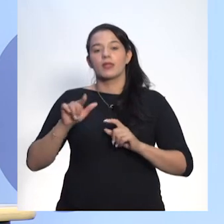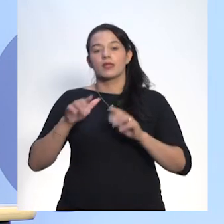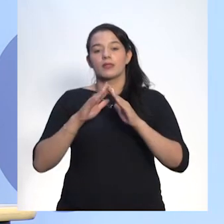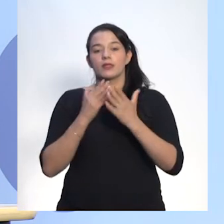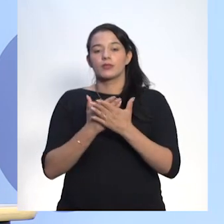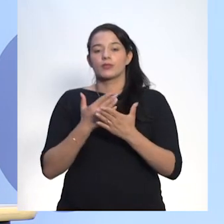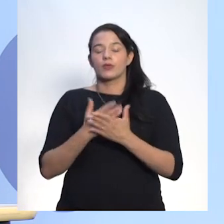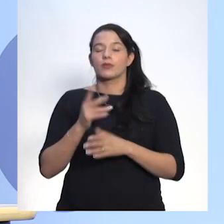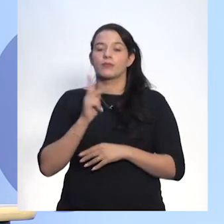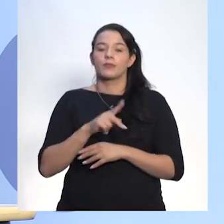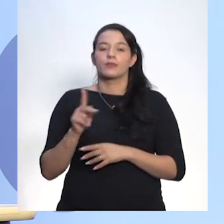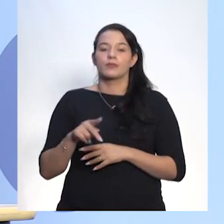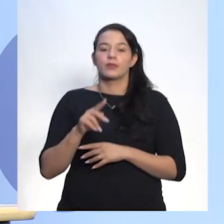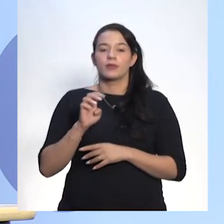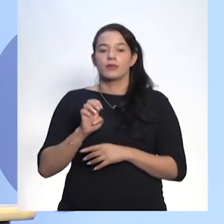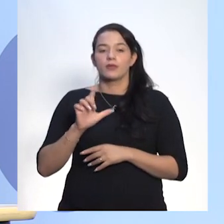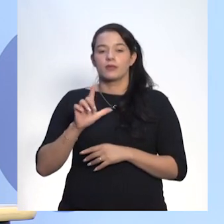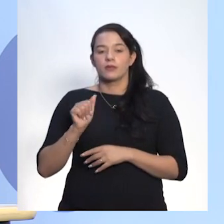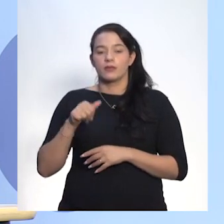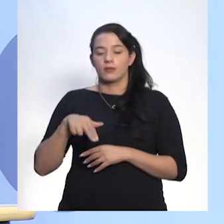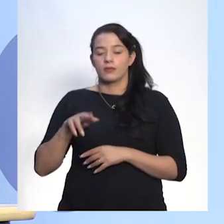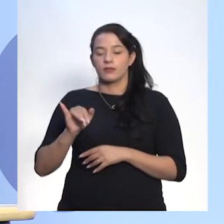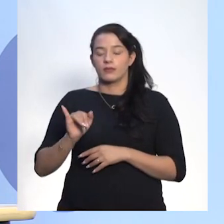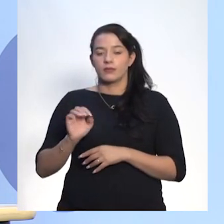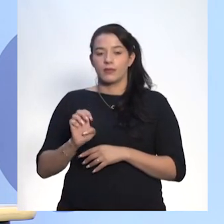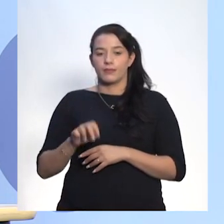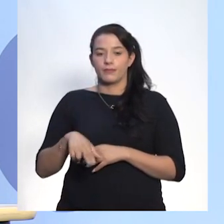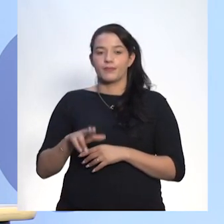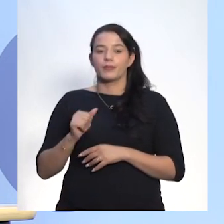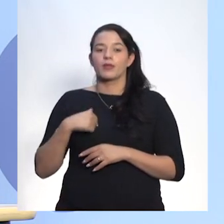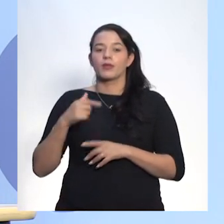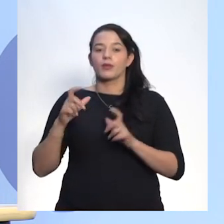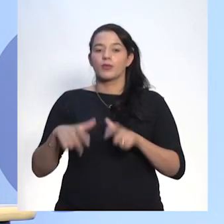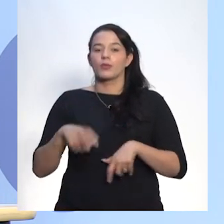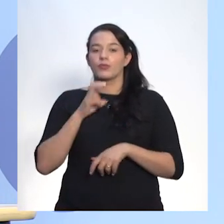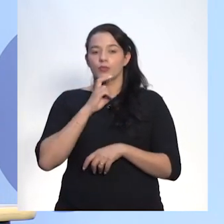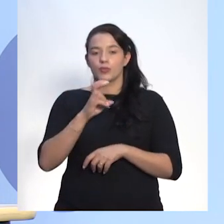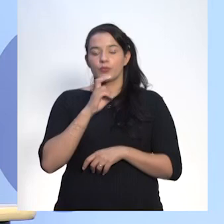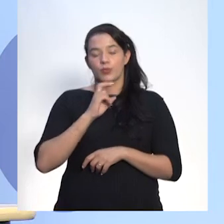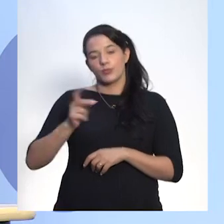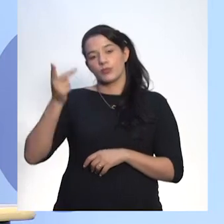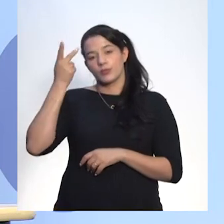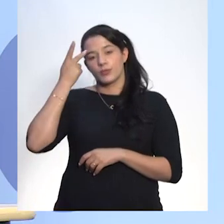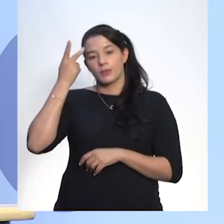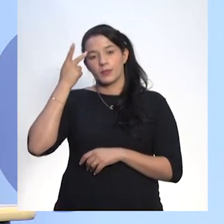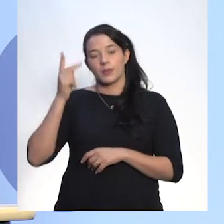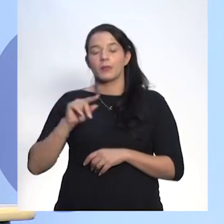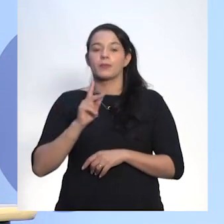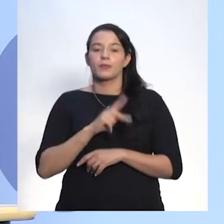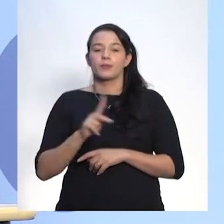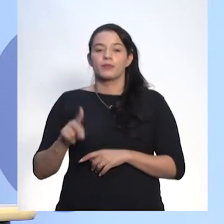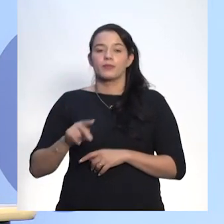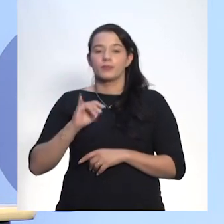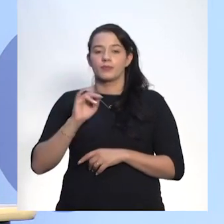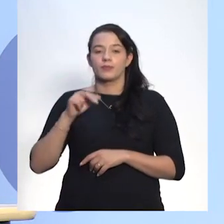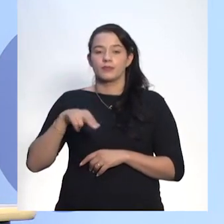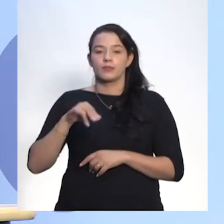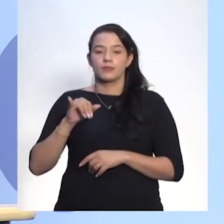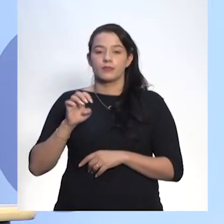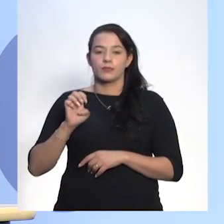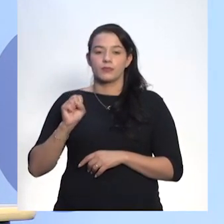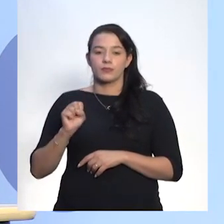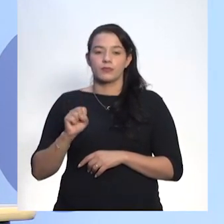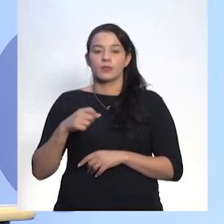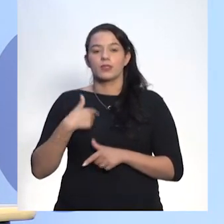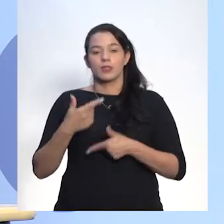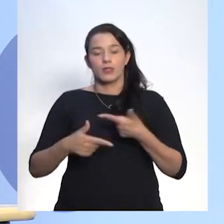escola Professor Helena José Bonfá, Distrito de Socorro, em São Paulo, a professora Inês. Muitos trabalhos a